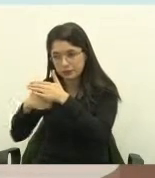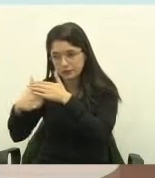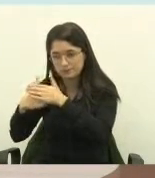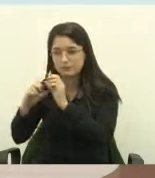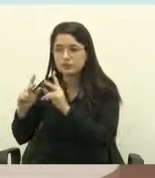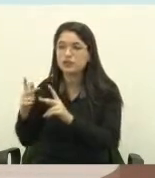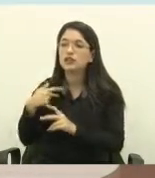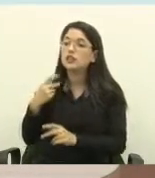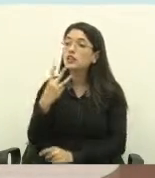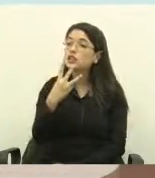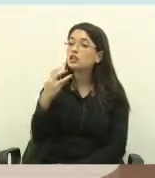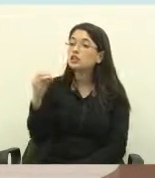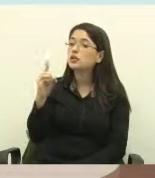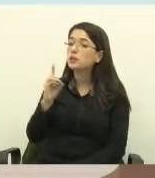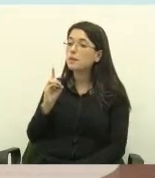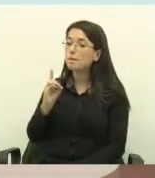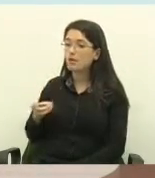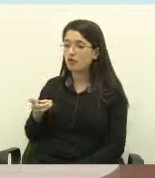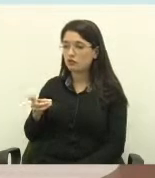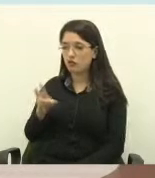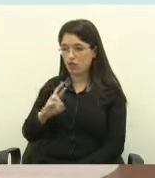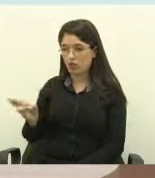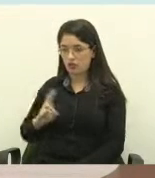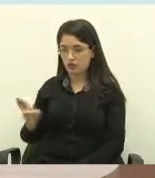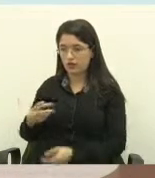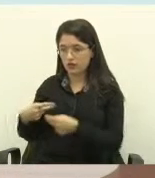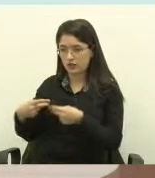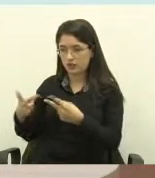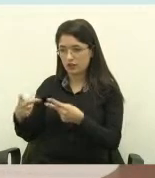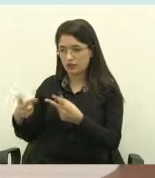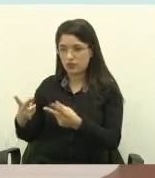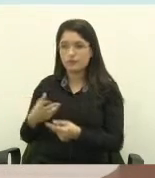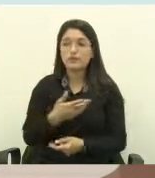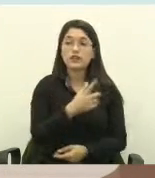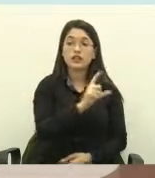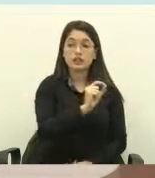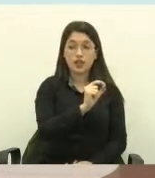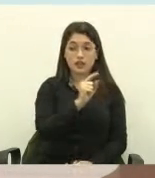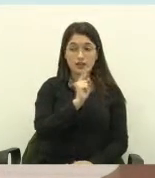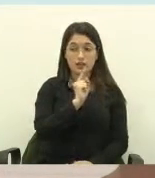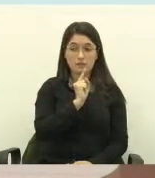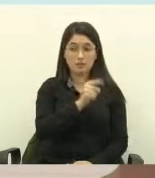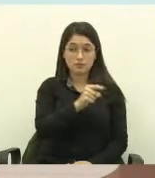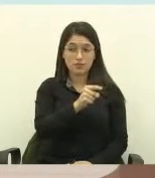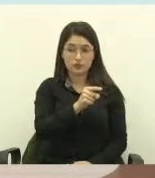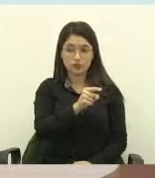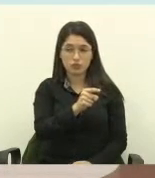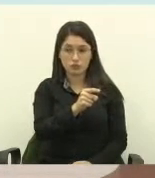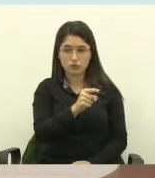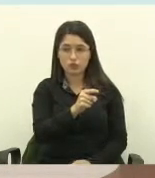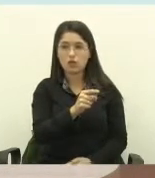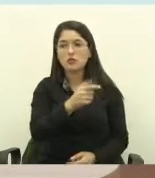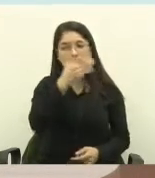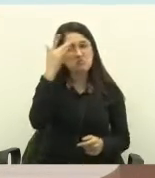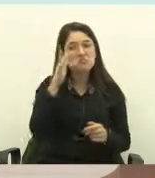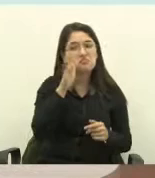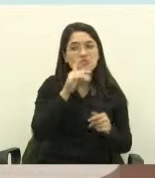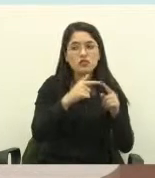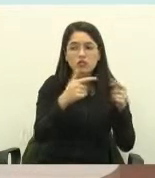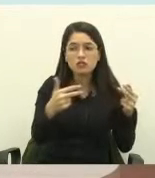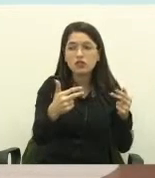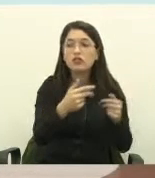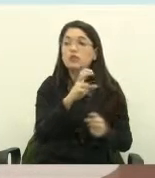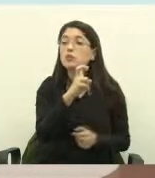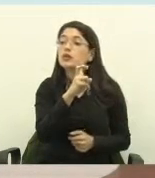Por que esse ano serão atendidos 10 mil empreendedores com um custo de